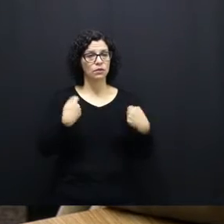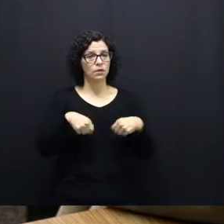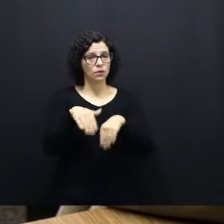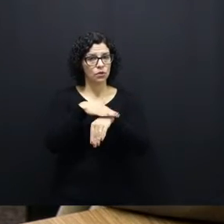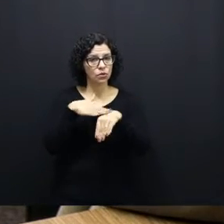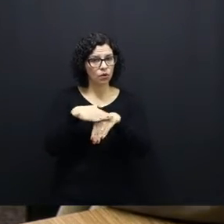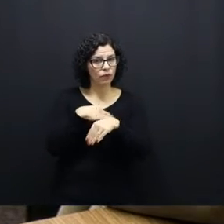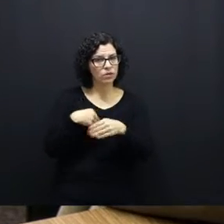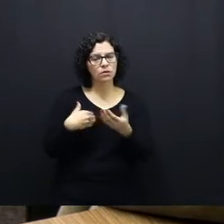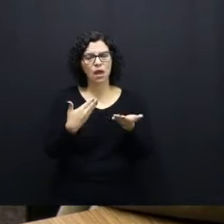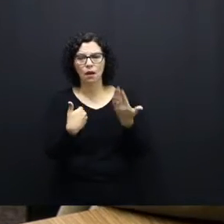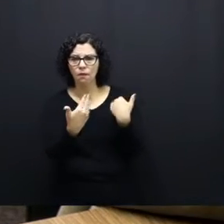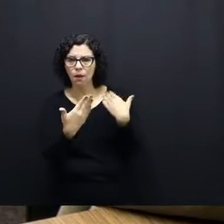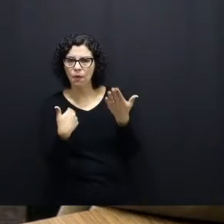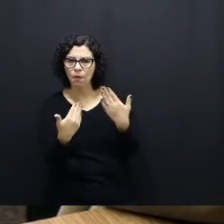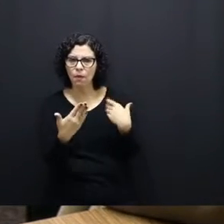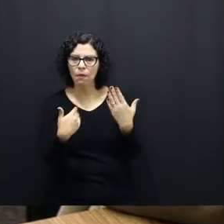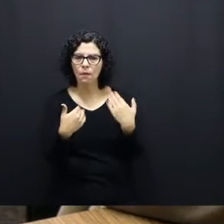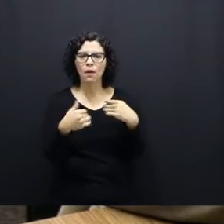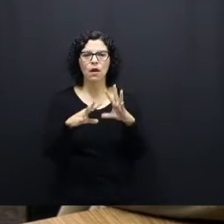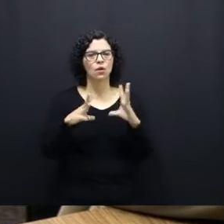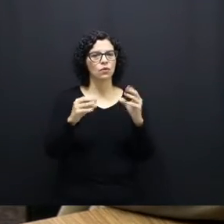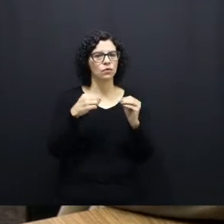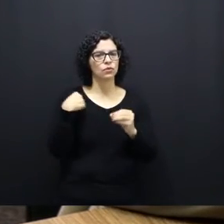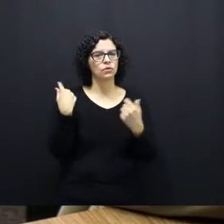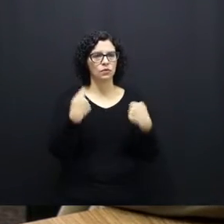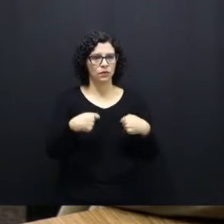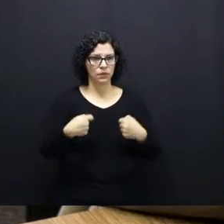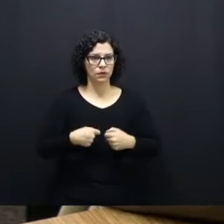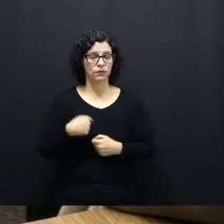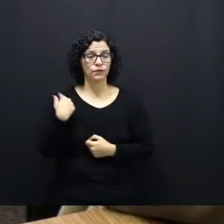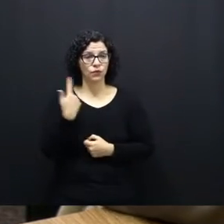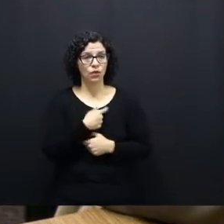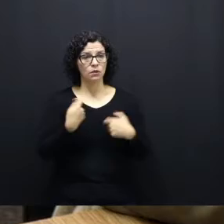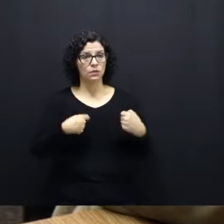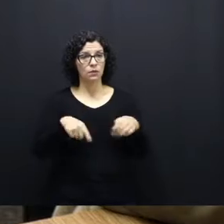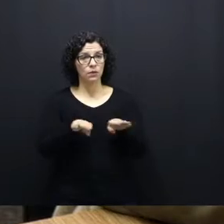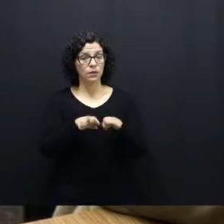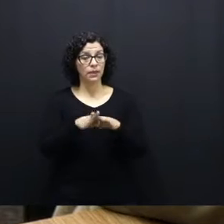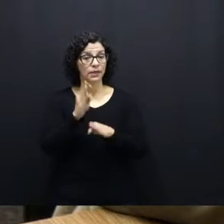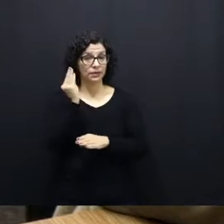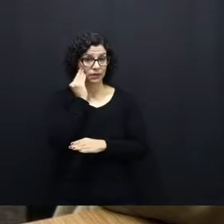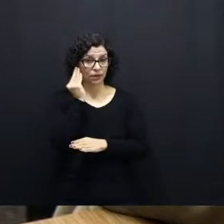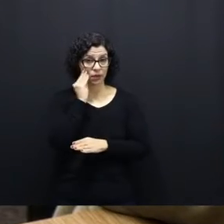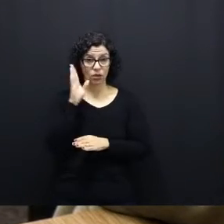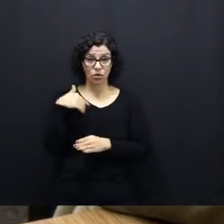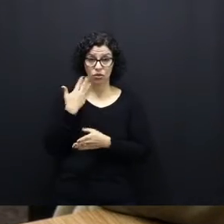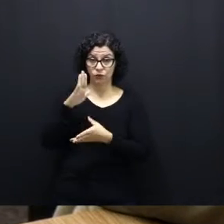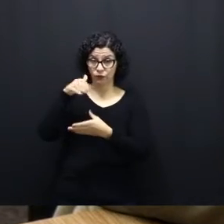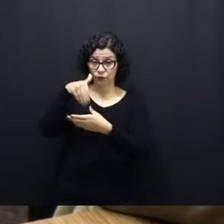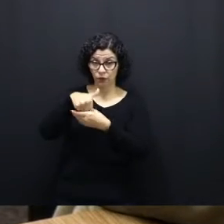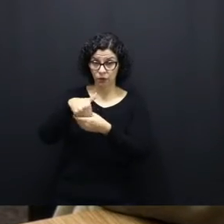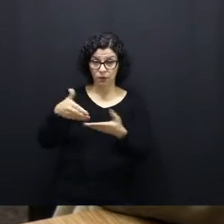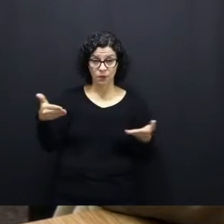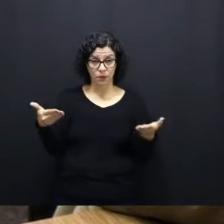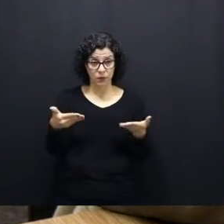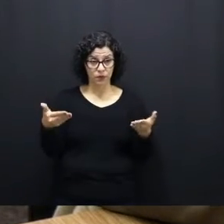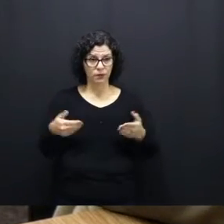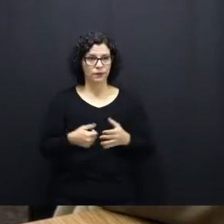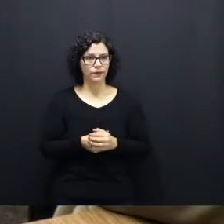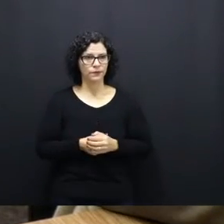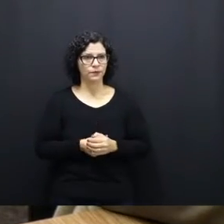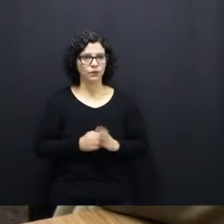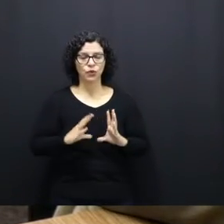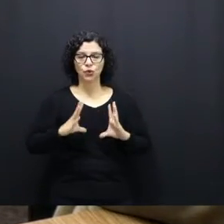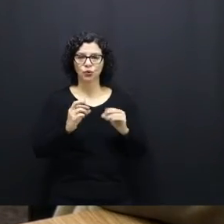conversar com os pais é preciso conversar com todos nós é preciso articular Nós voltamos até esse presente momento